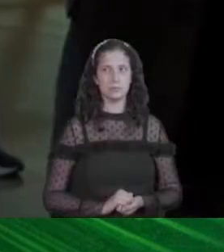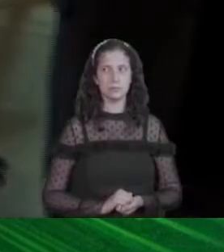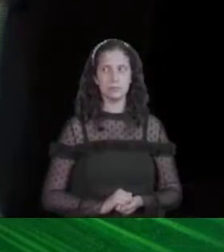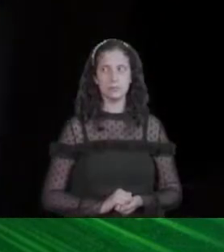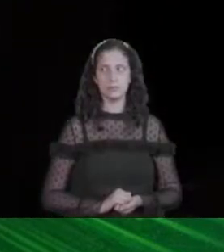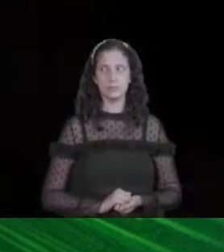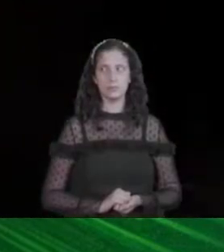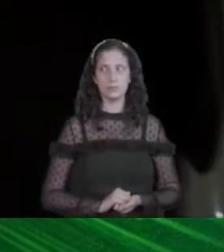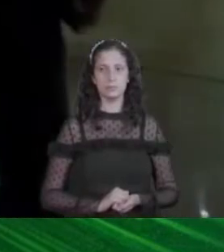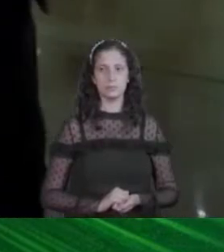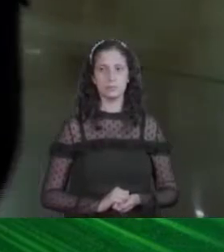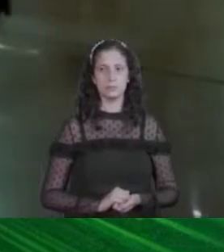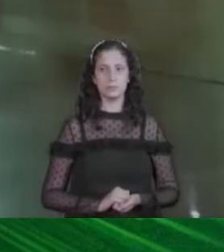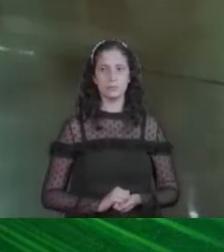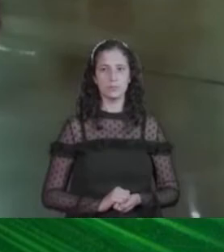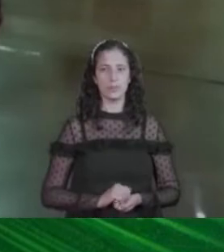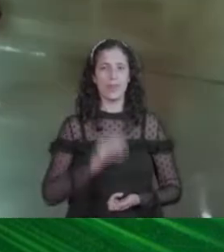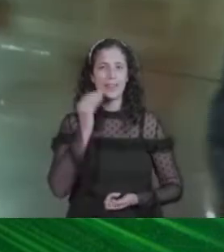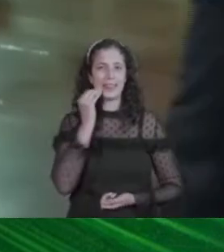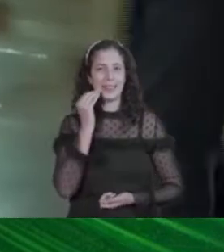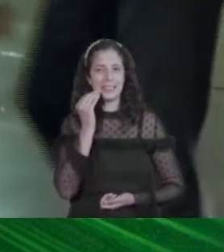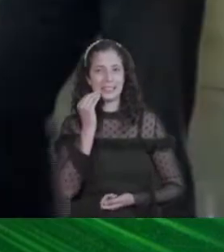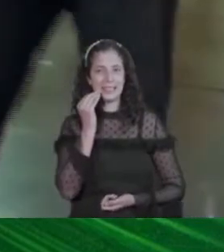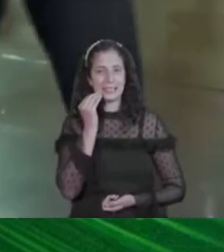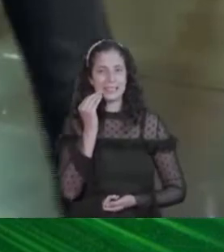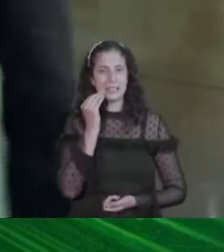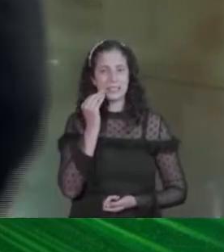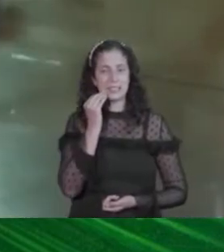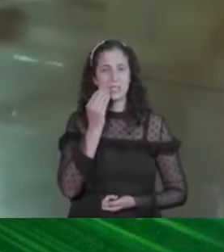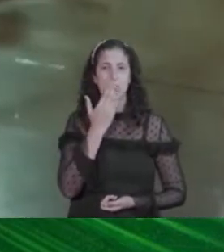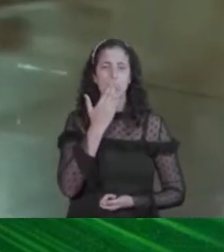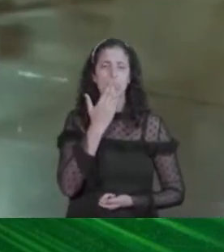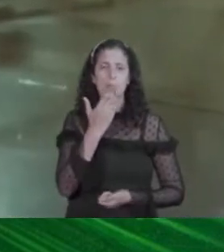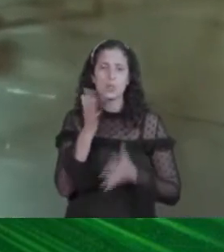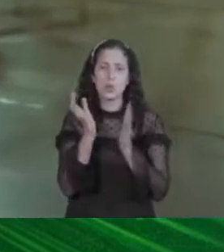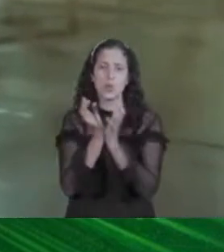alô alô senhores